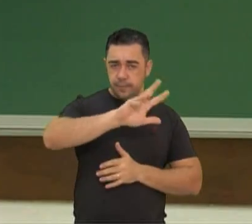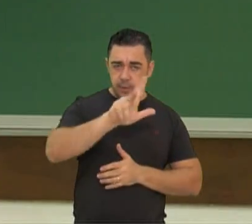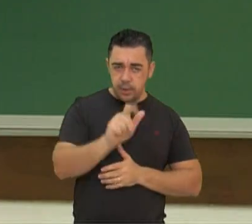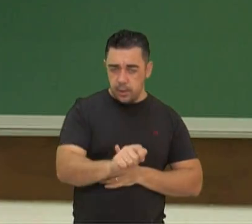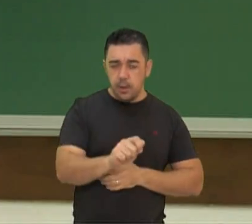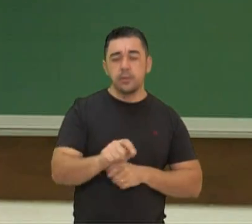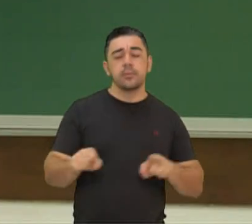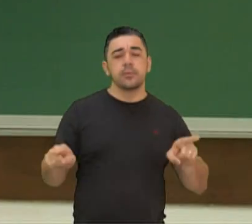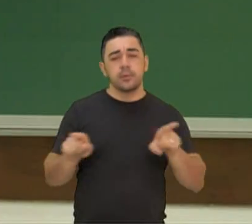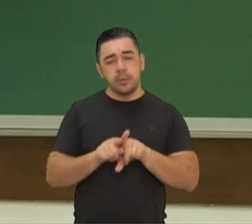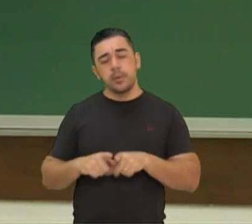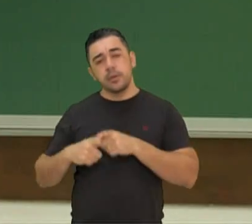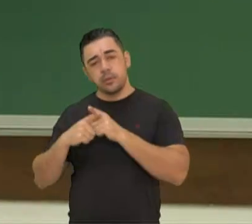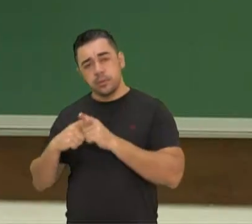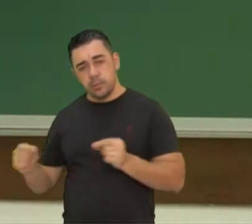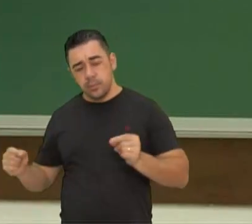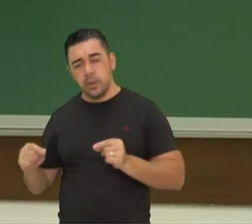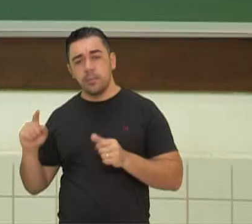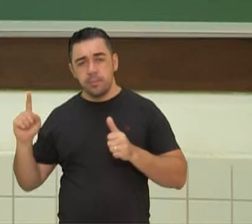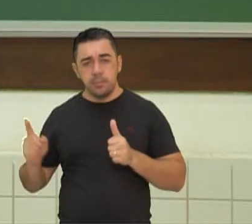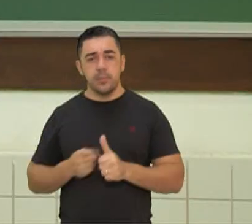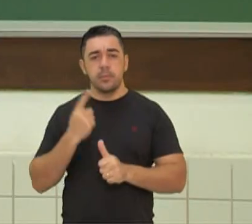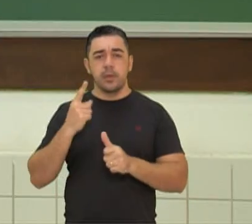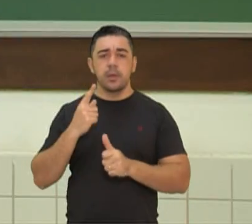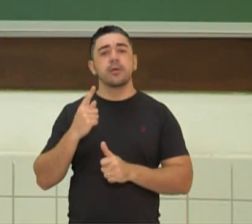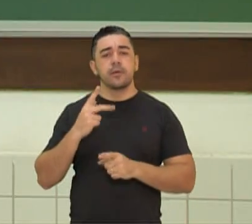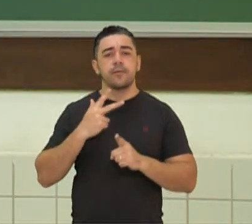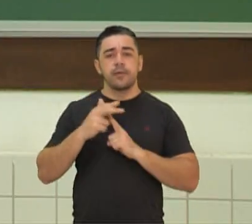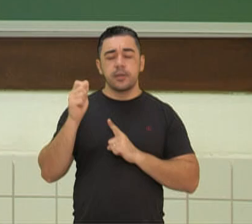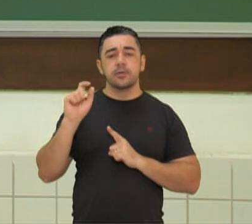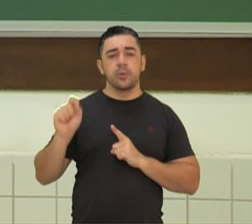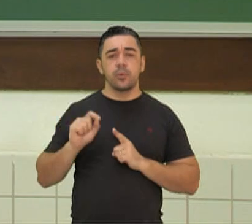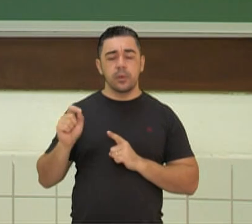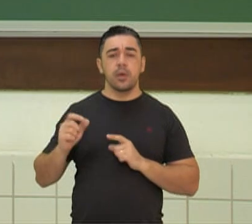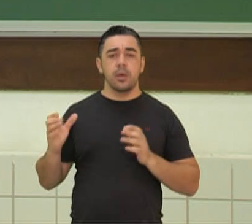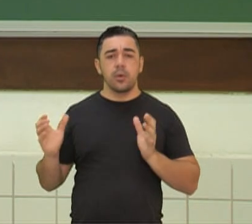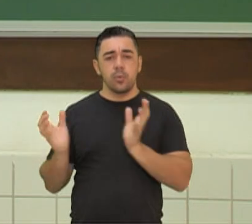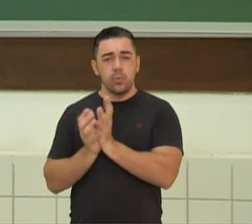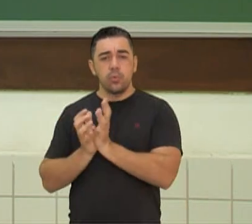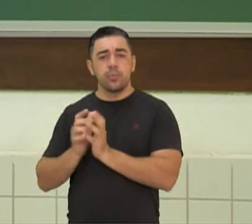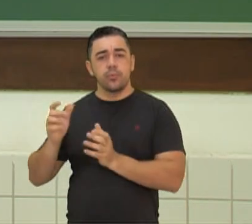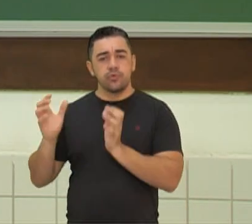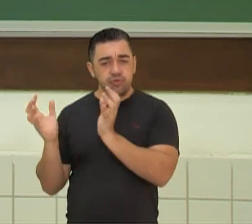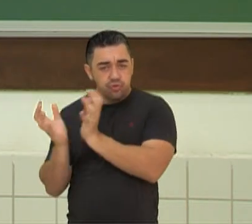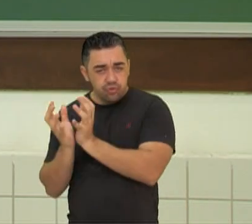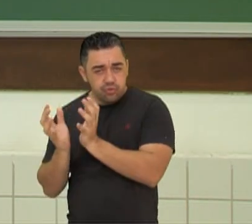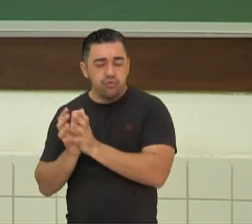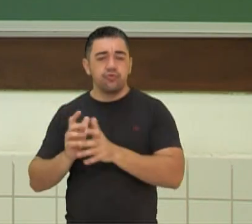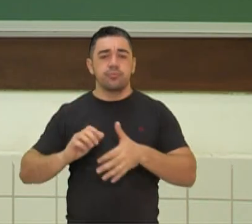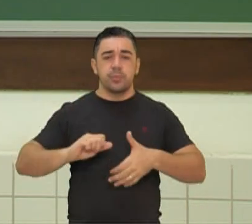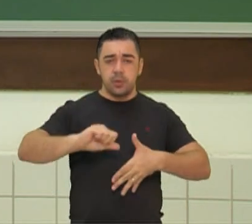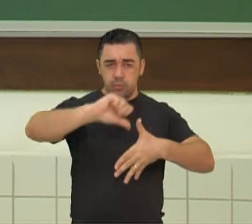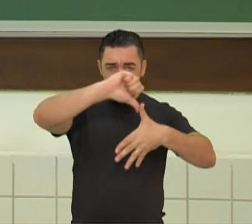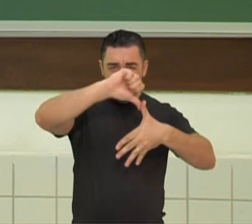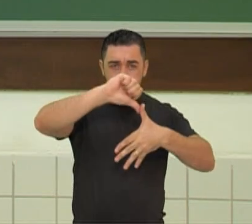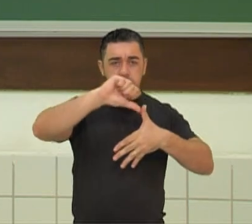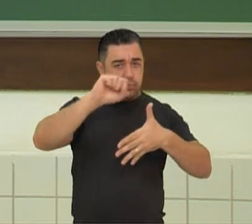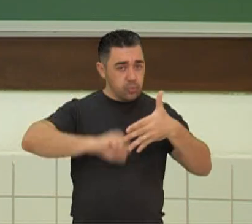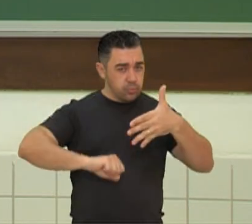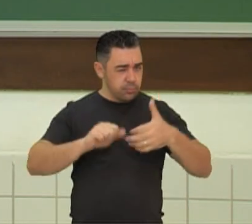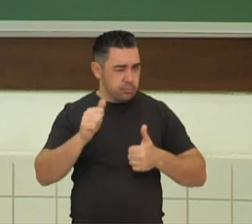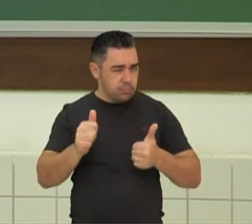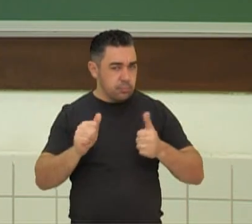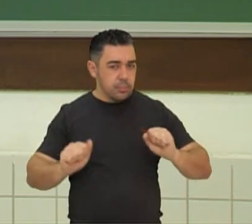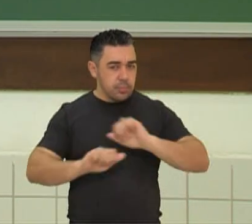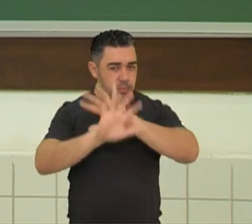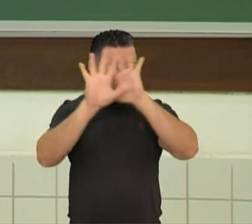japoneses, foi a primeira vitória em cima de uma seleção sul-americana. Tudo bem? Podemos continuar? Está claro até